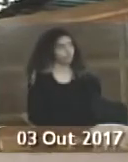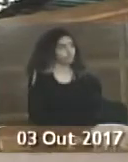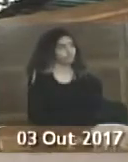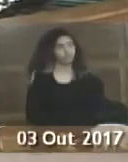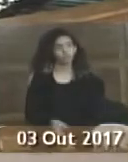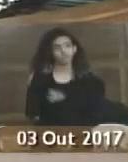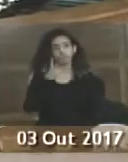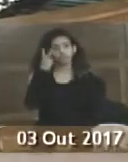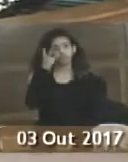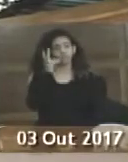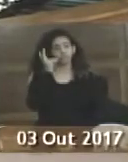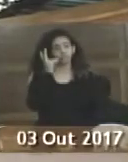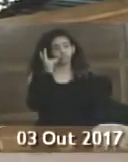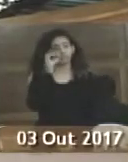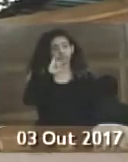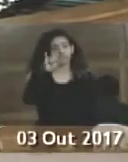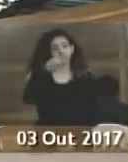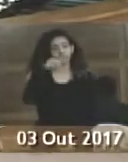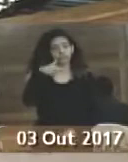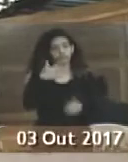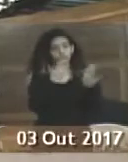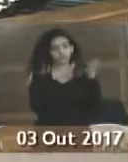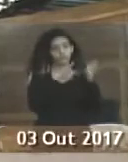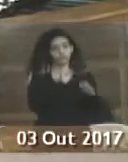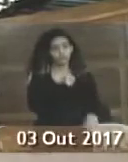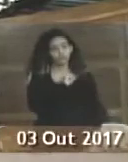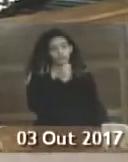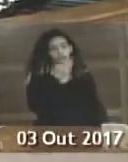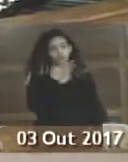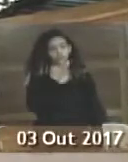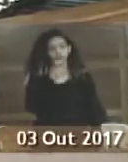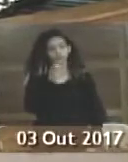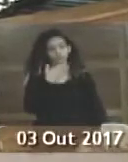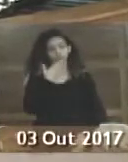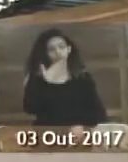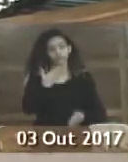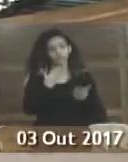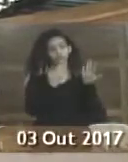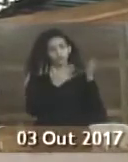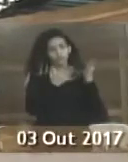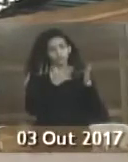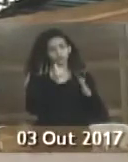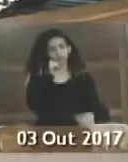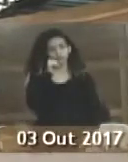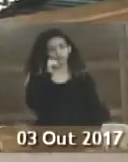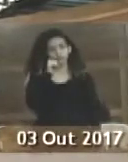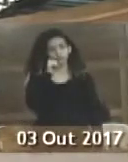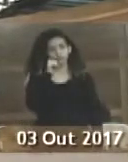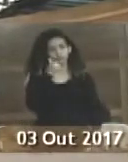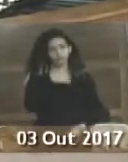Matéria do vereador Jean. Moção número 45/17, solicitando à mesa diretora que seja votada a moção de aplauso para